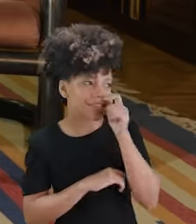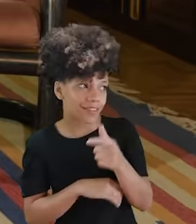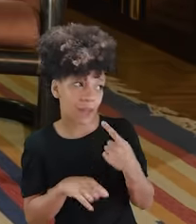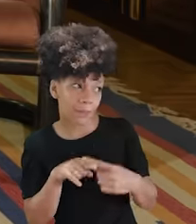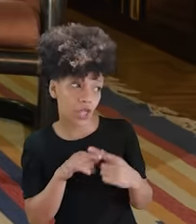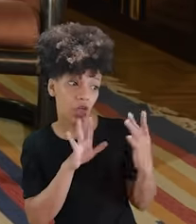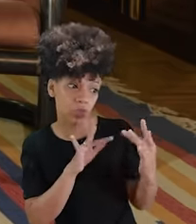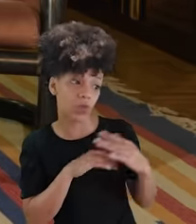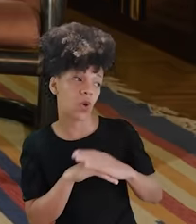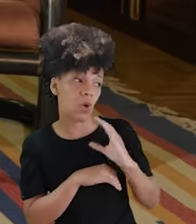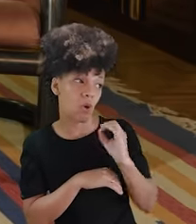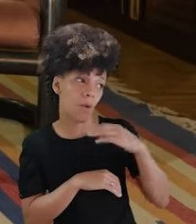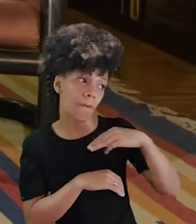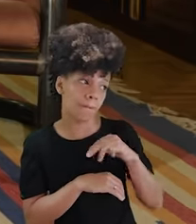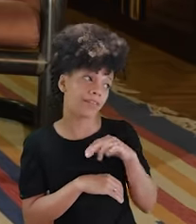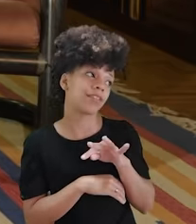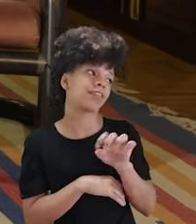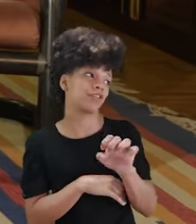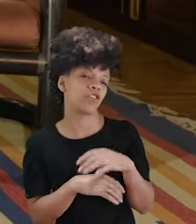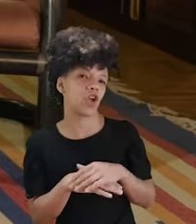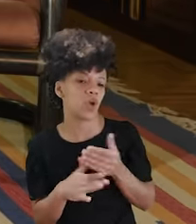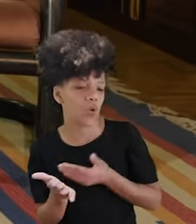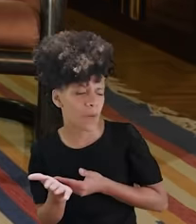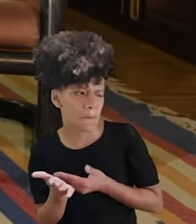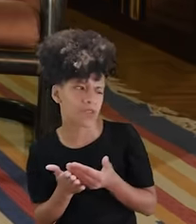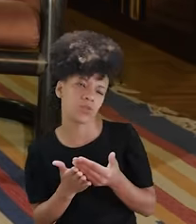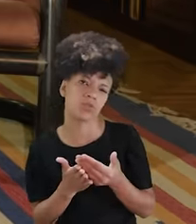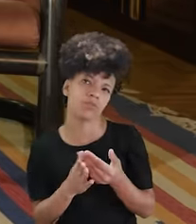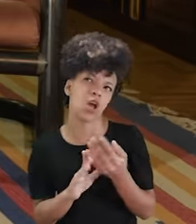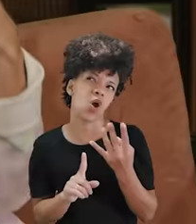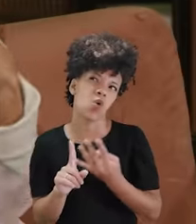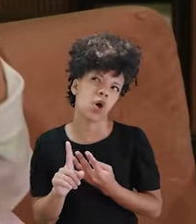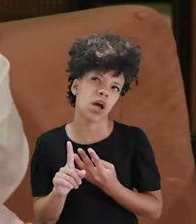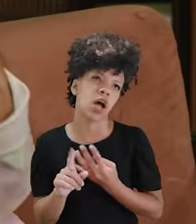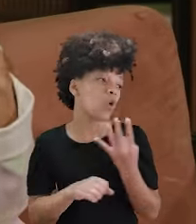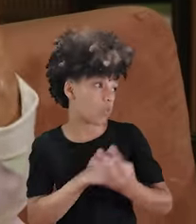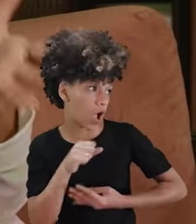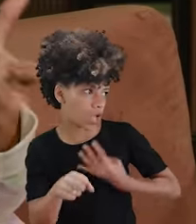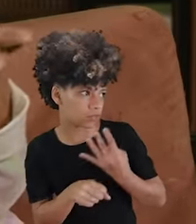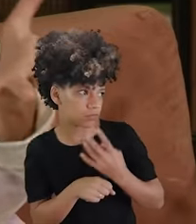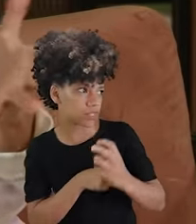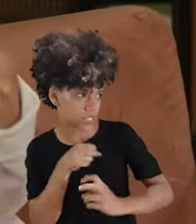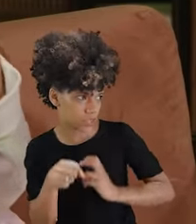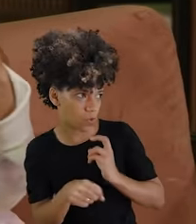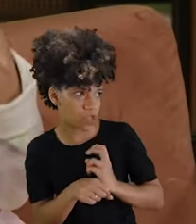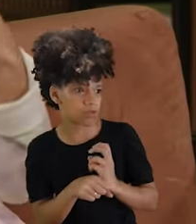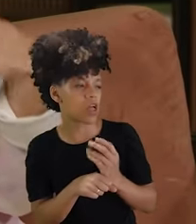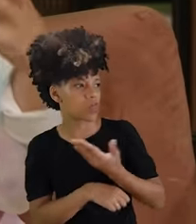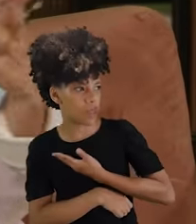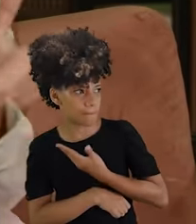aí muito interessante porque eu demorei um comodante liberdade a gente começou um trajeto aí de quatro cinco anos uma